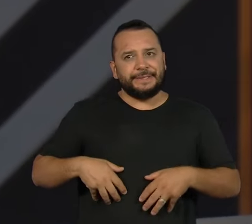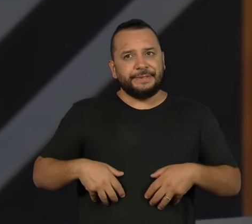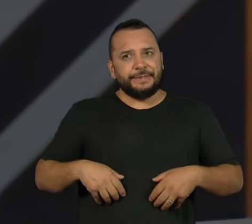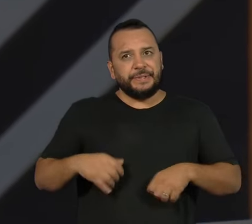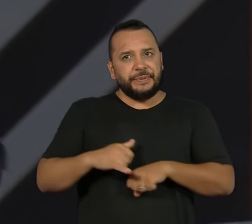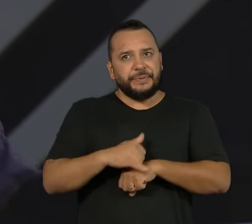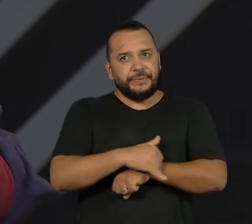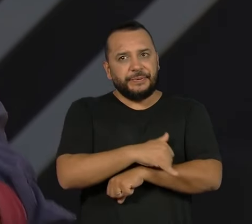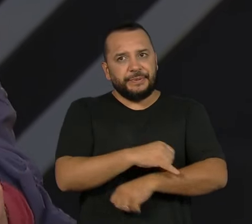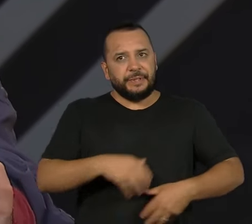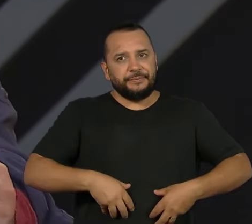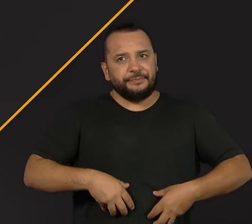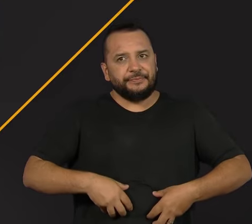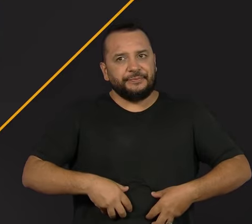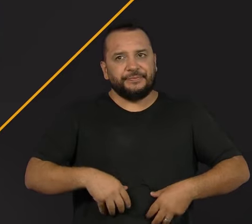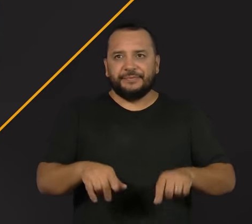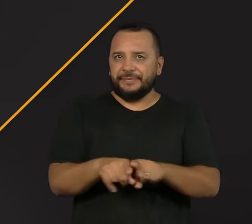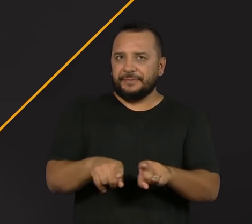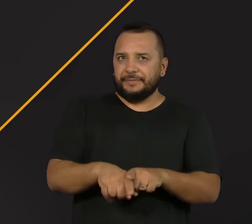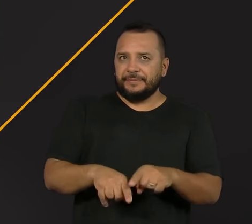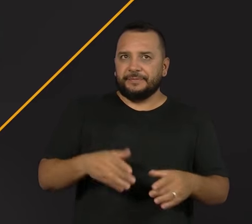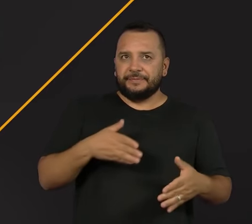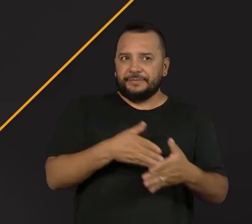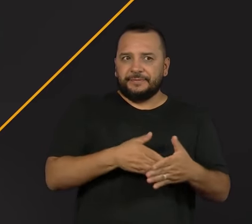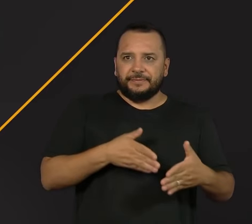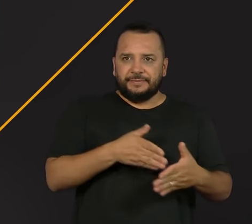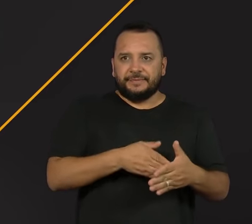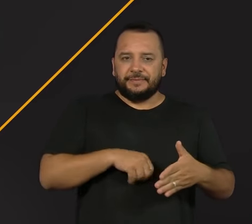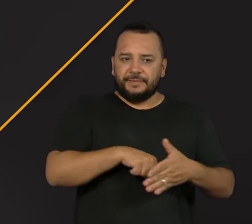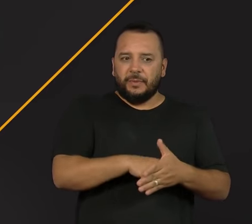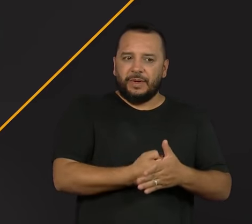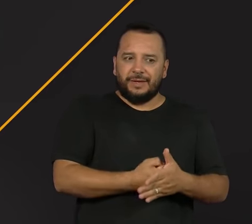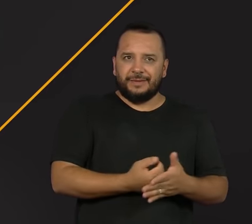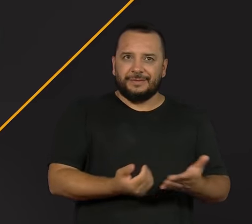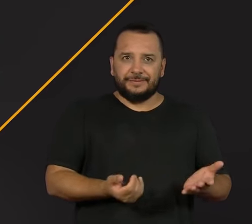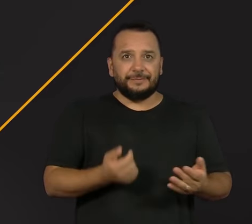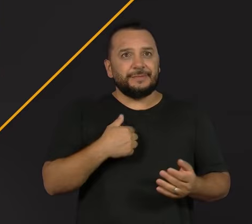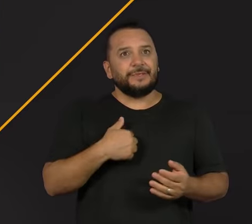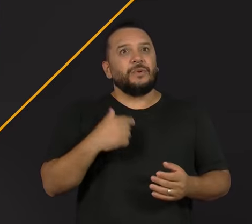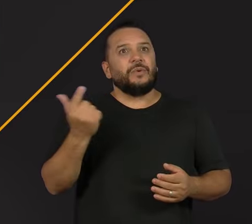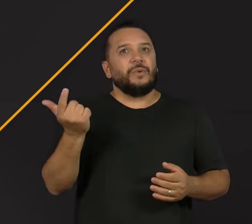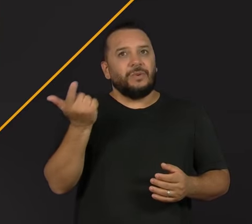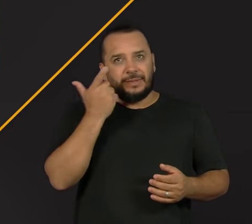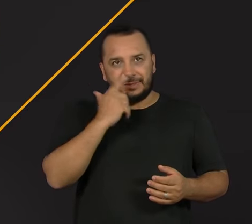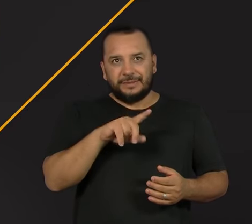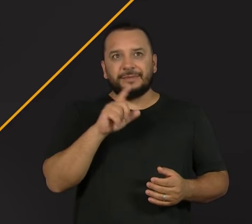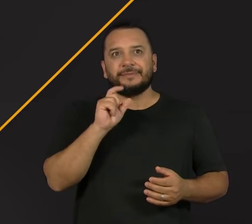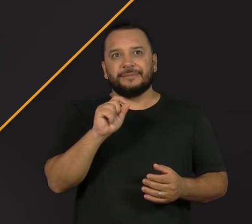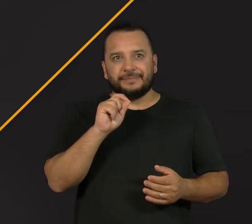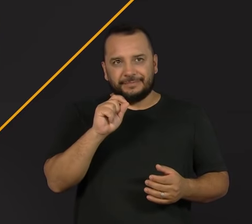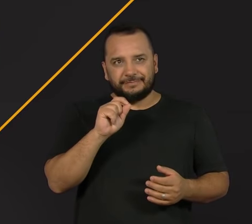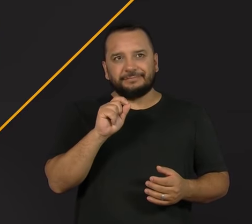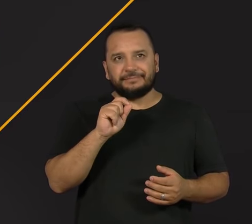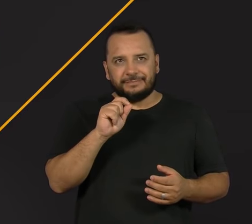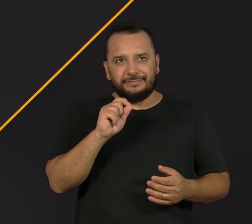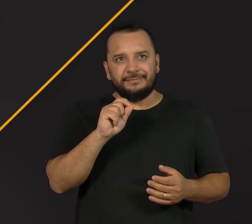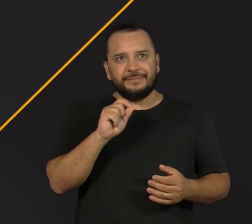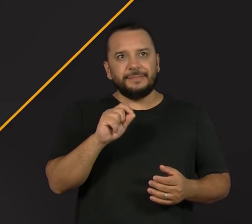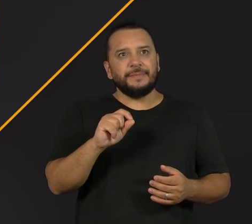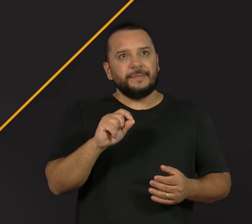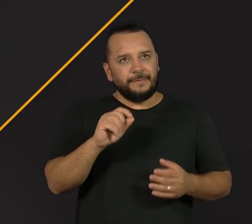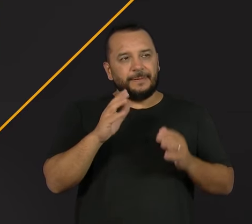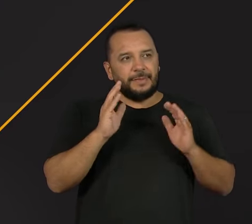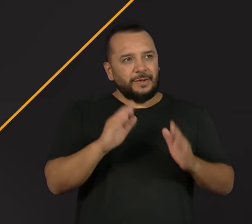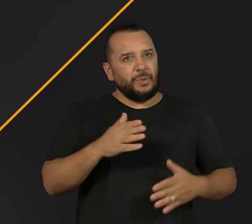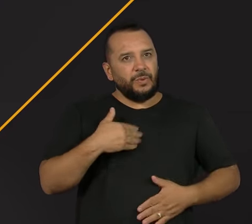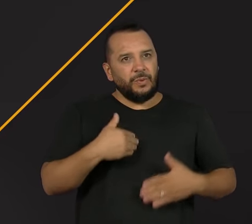bloqueio ali. Né? Quando você começa a ganhar códigos de deslocamento,